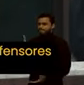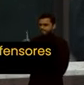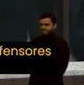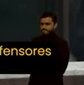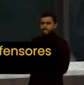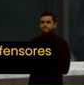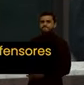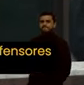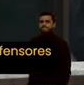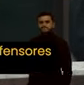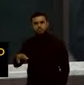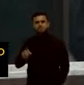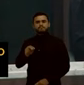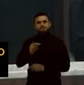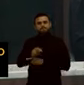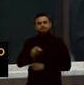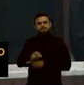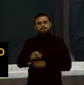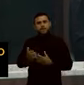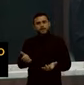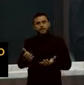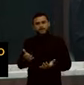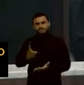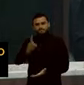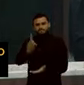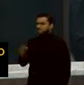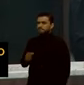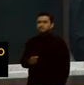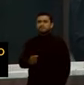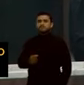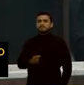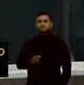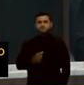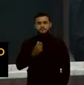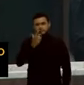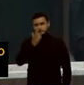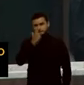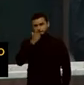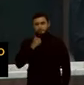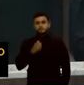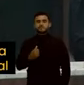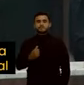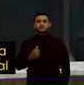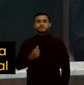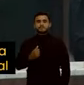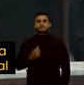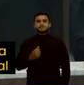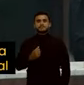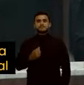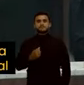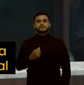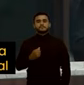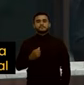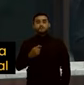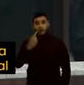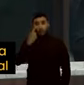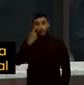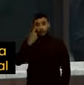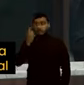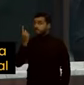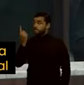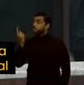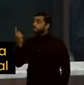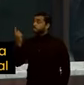verdadeiros defensores da infância. Eu quero chamar a atenção para um patrocínio que a Prefeitura de